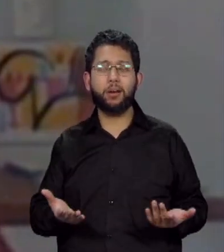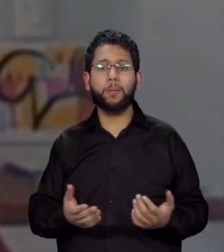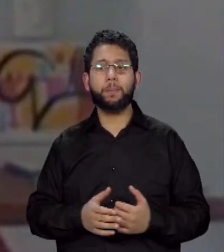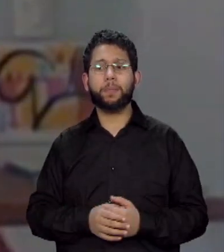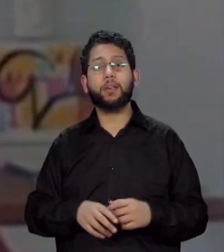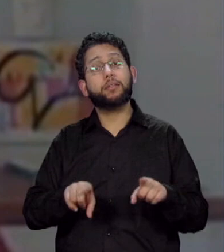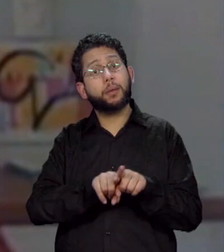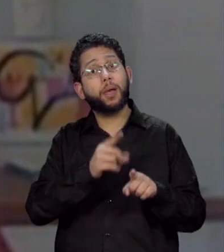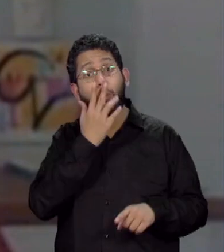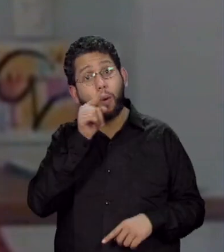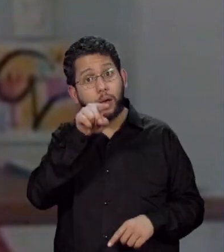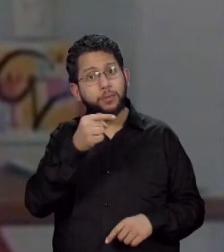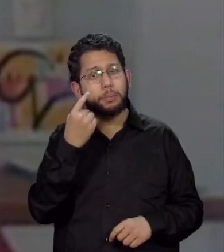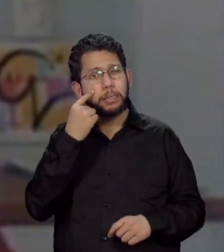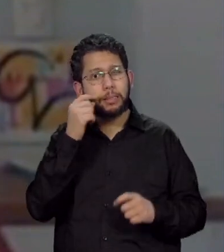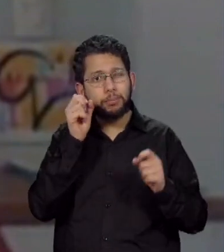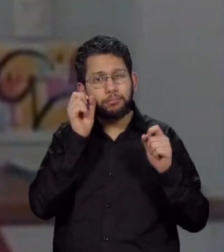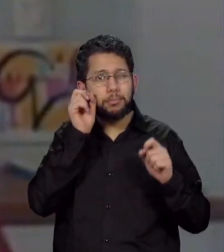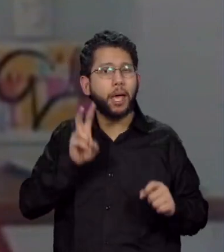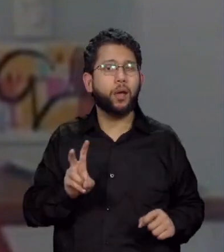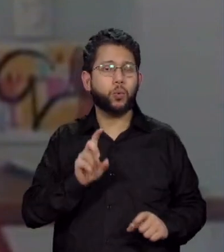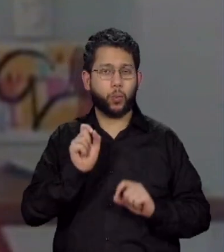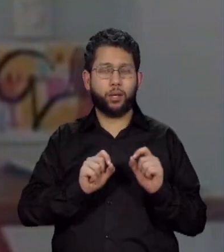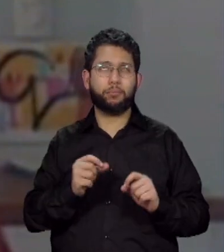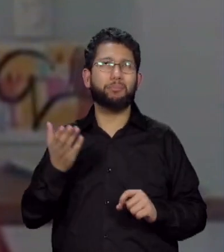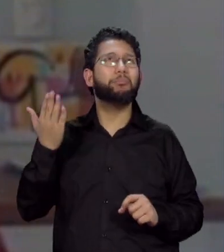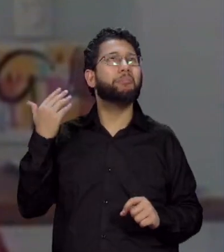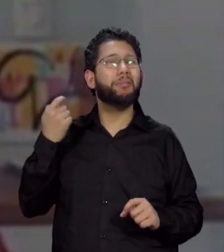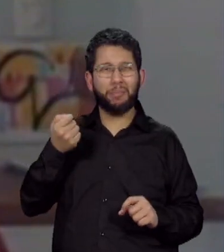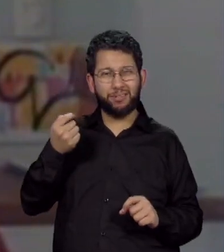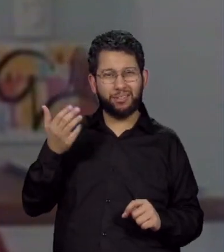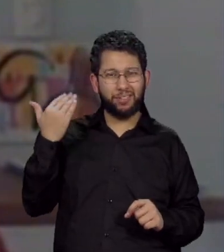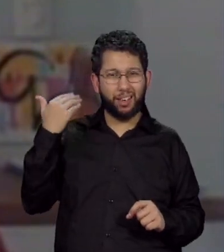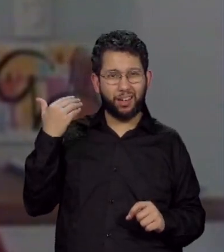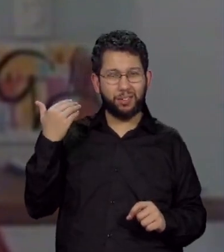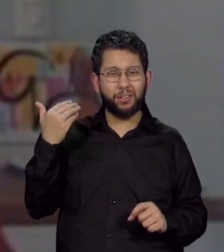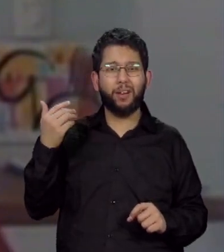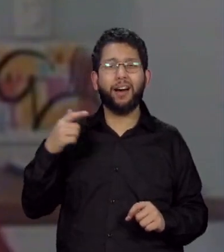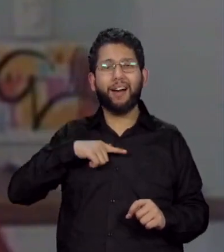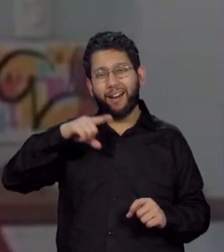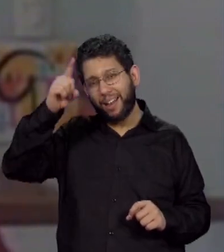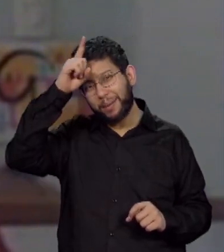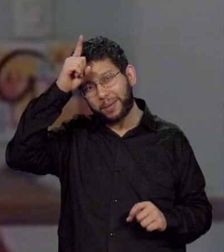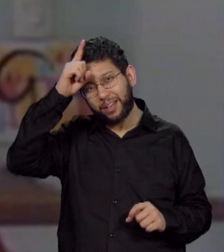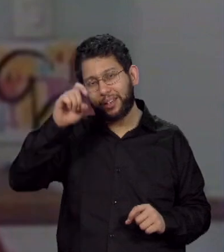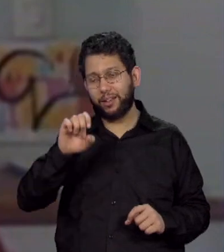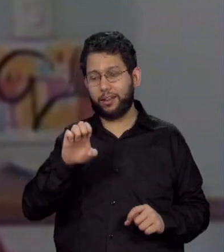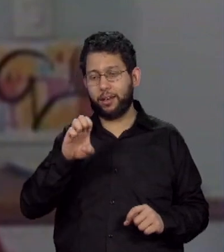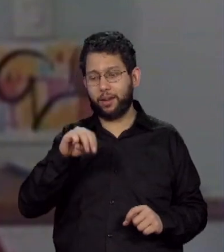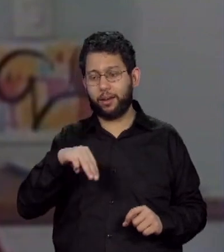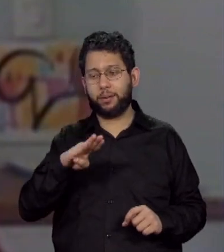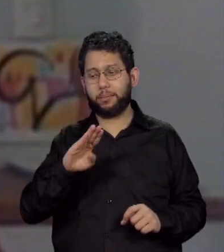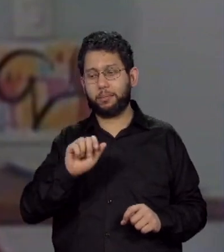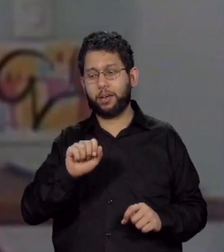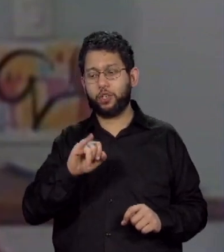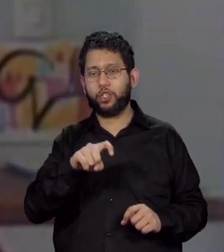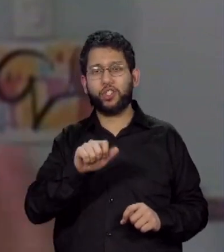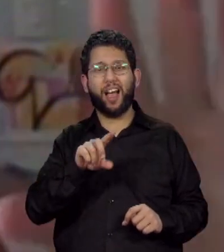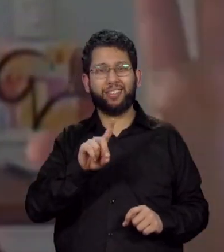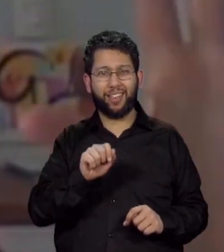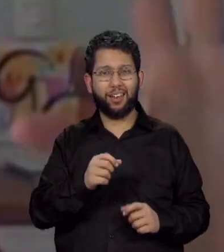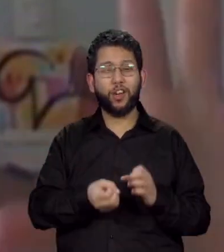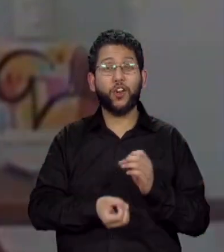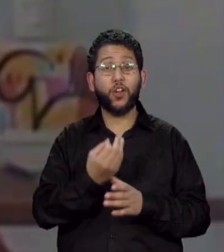que você tem que estar ligado. Recentemente, a Embaixada da Alemanha lançou uma plataforma super